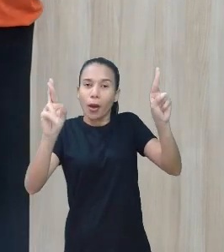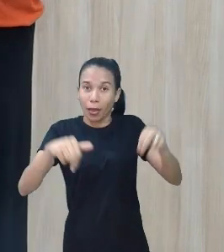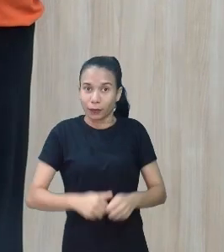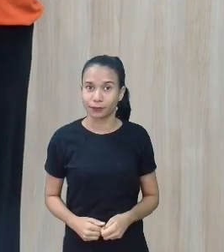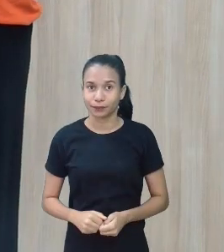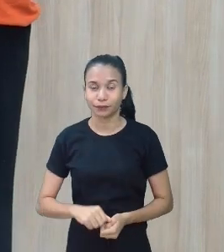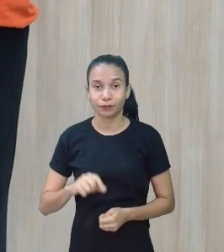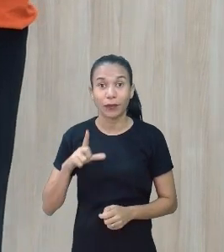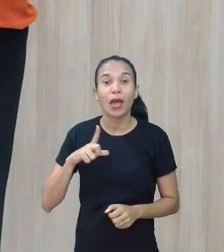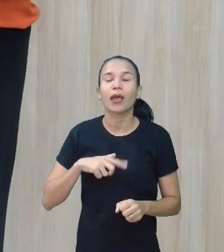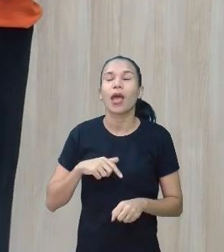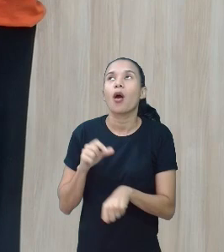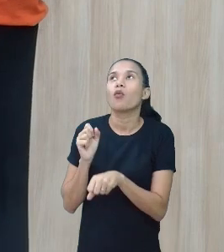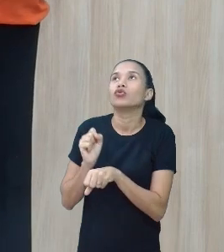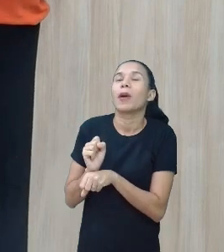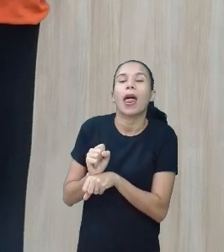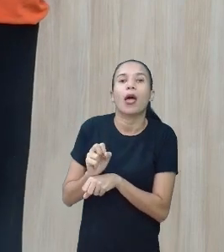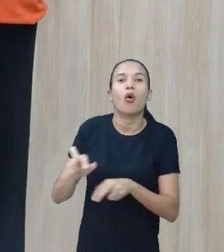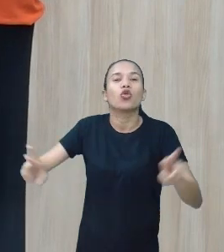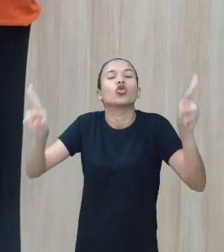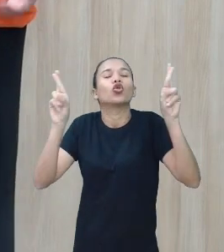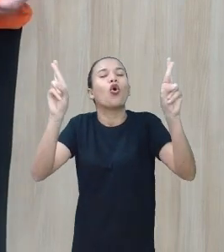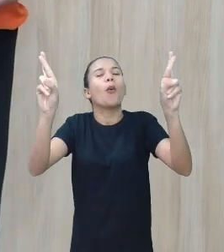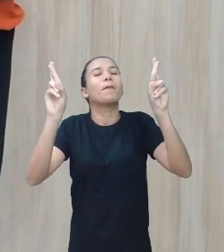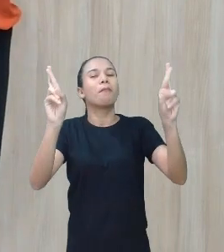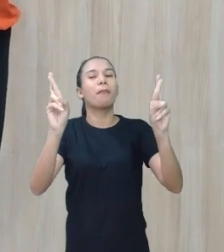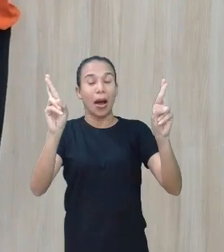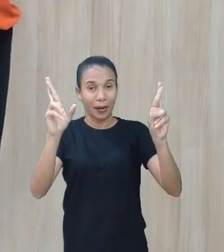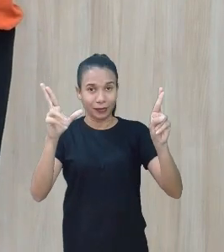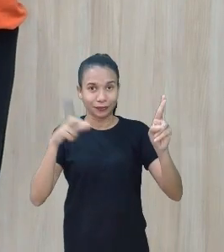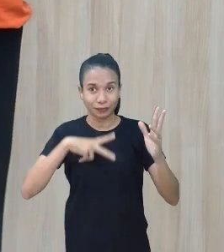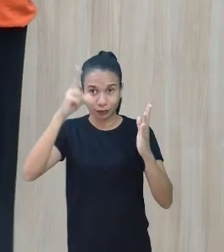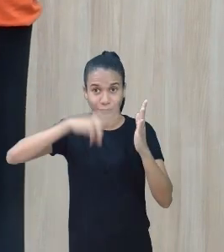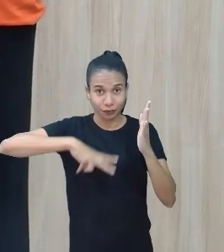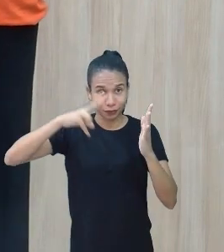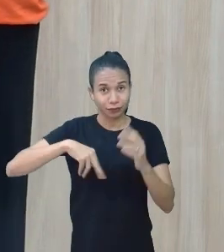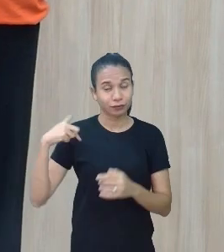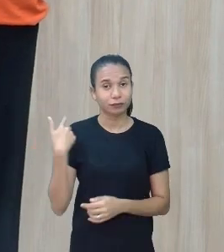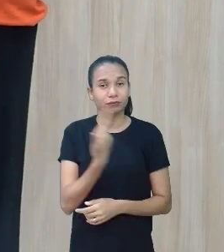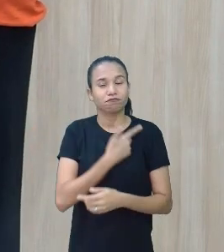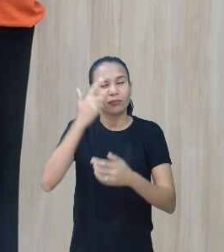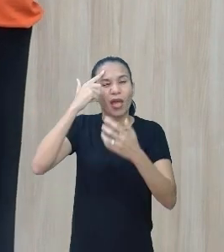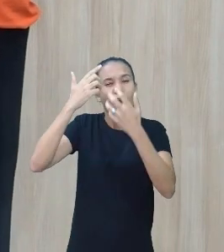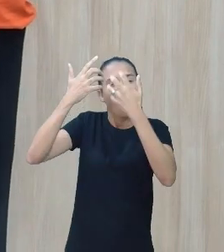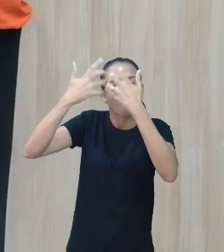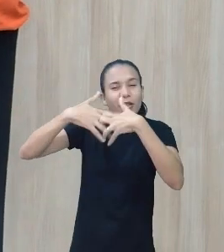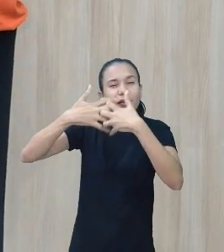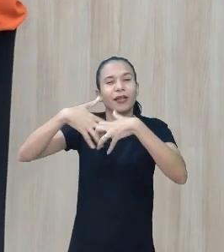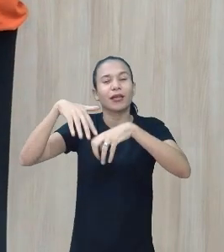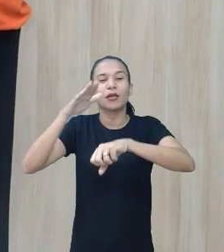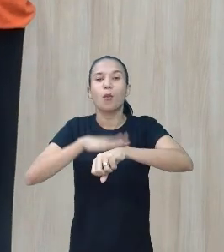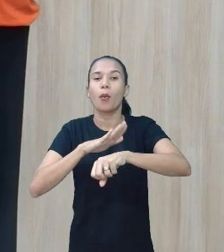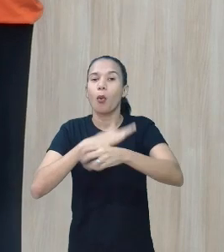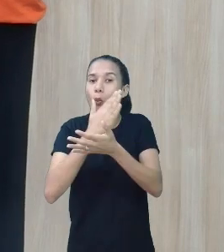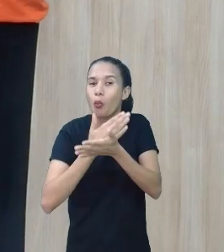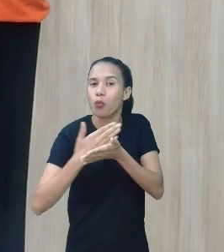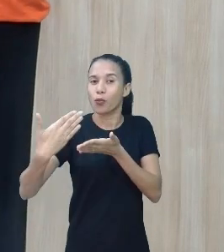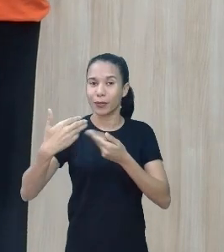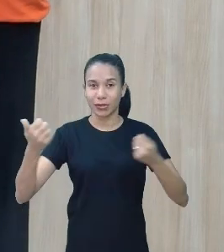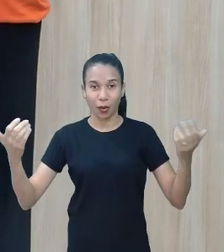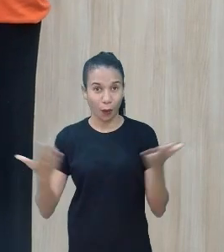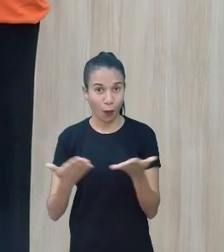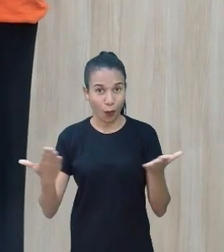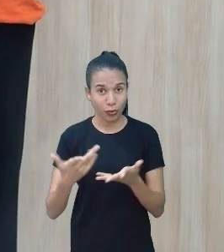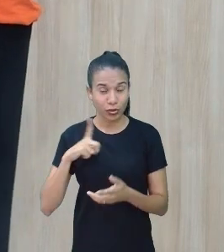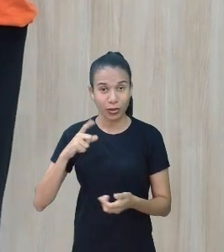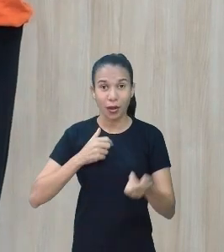ou seja, espero. E eu vou ler para vocês, para que a gente reflita, fazer aquele nosso momento inicial, hoje